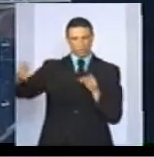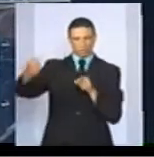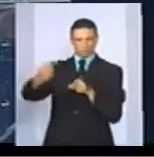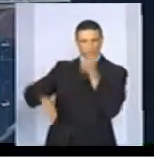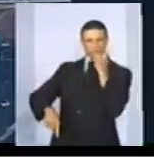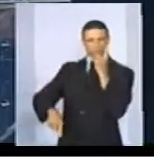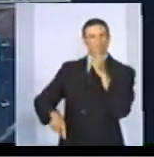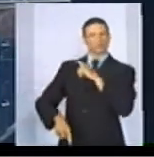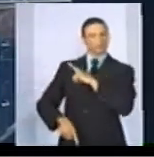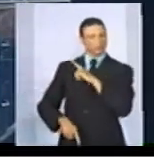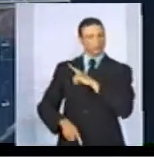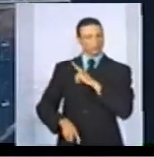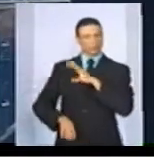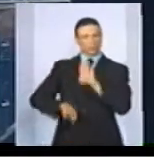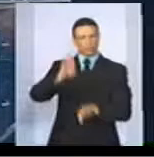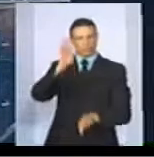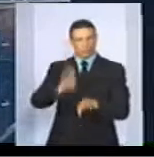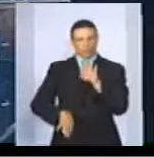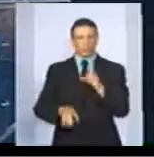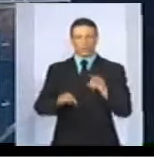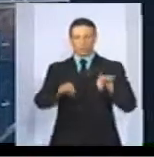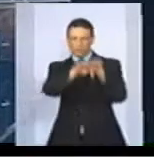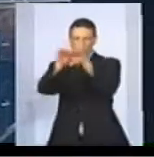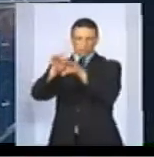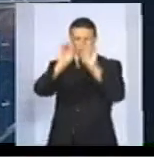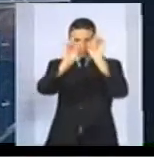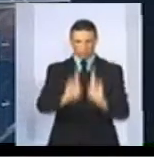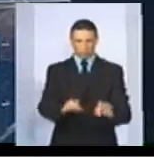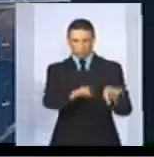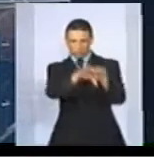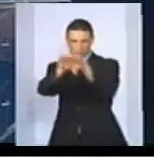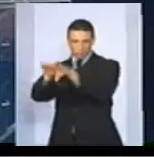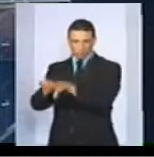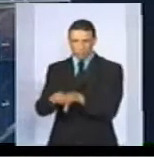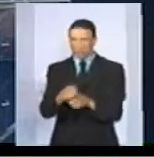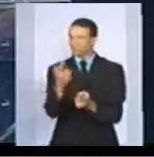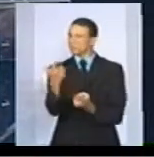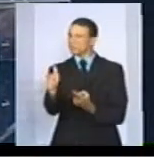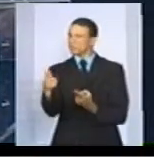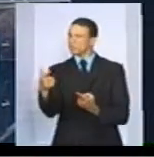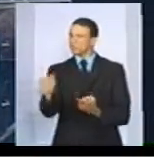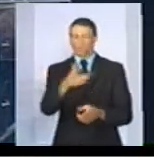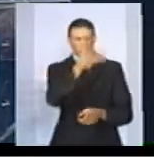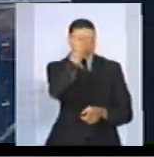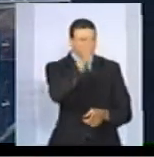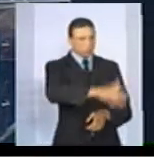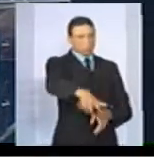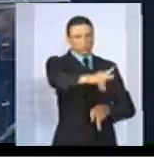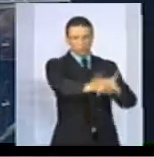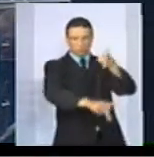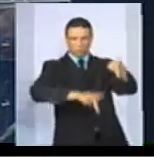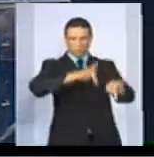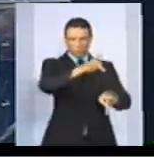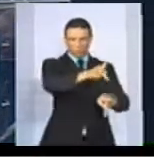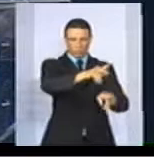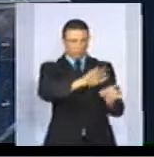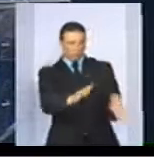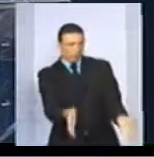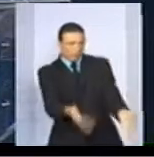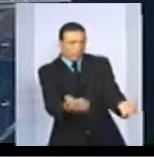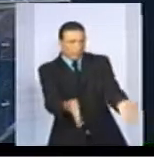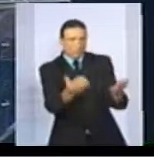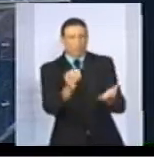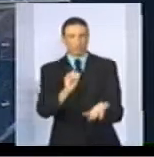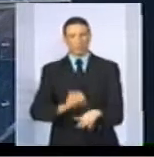compromissos com a democracia com o bem-estar do povo brasileiro tem ali assento são